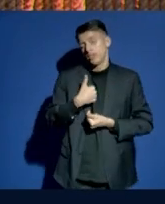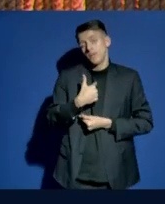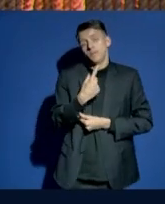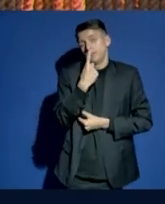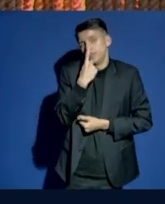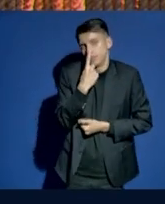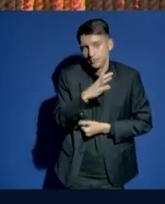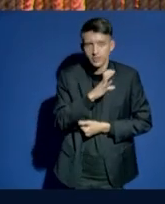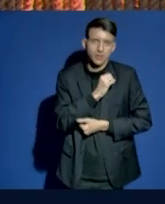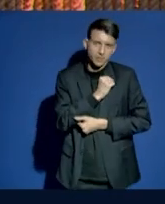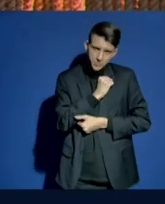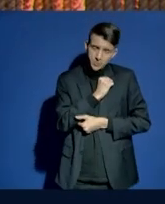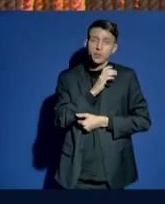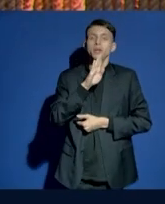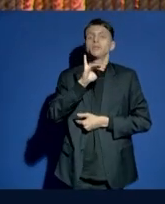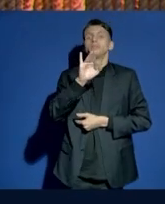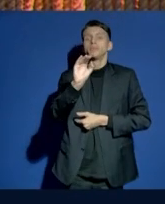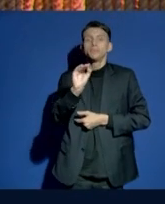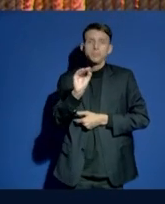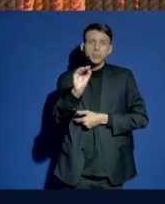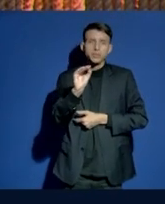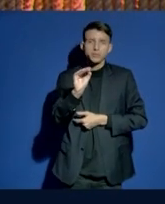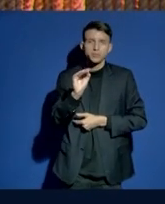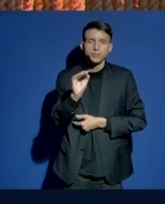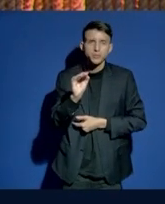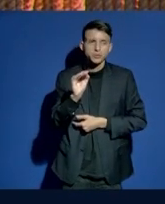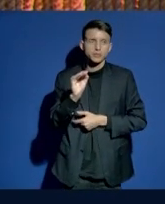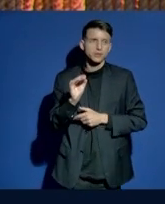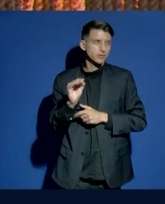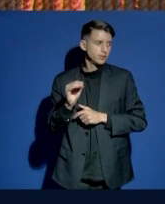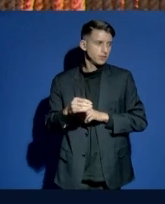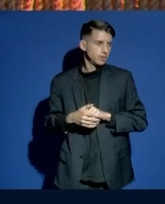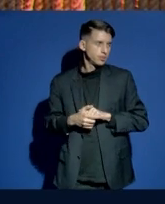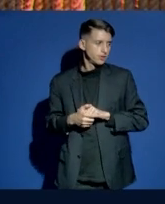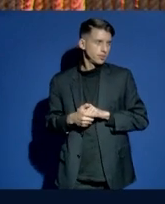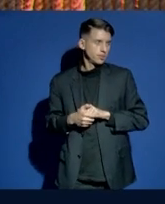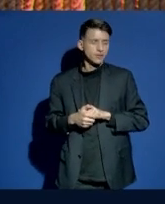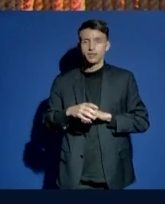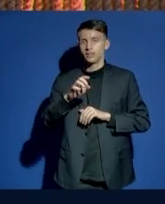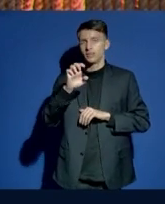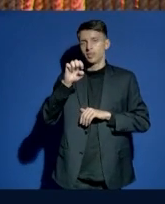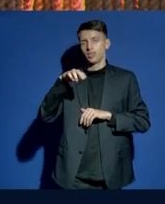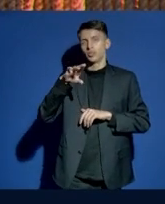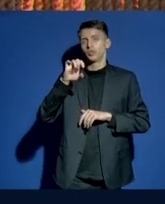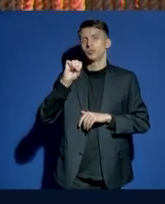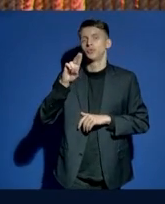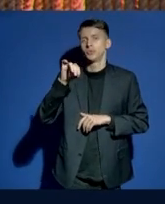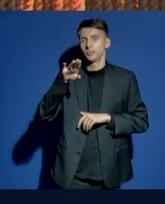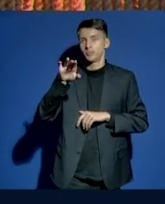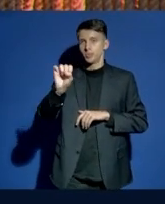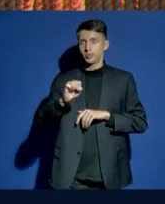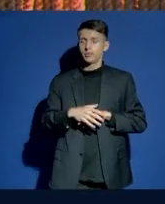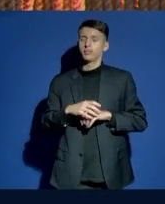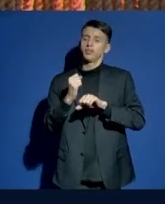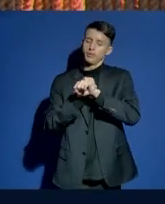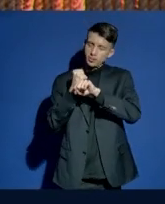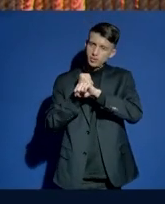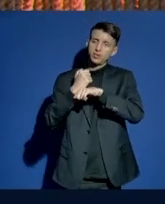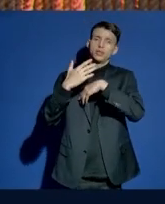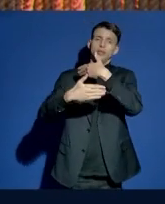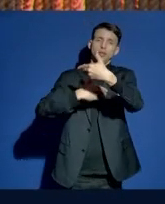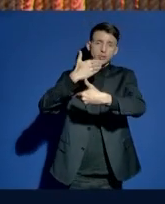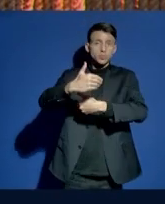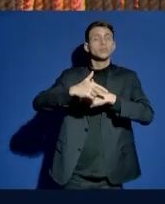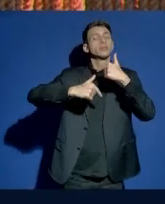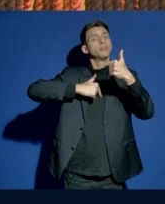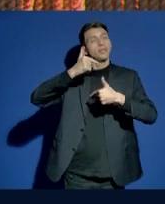o tema de bioinsumos, ao lado desses grandes profissionais e empreendedores que, ao longo de já alguns anos, vem